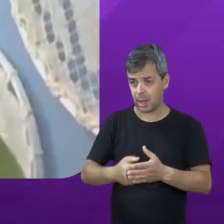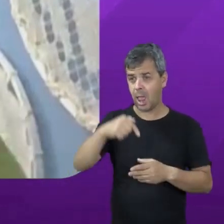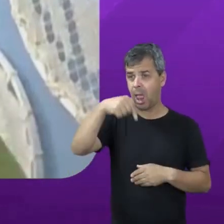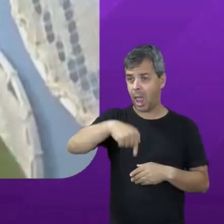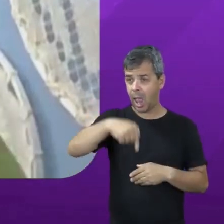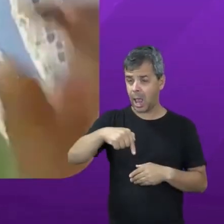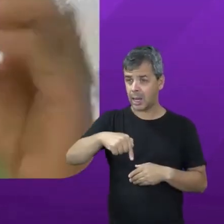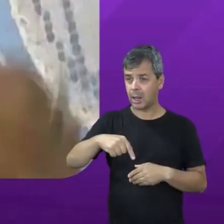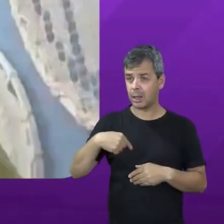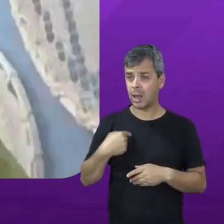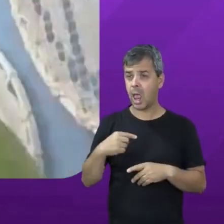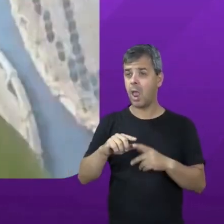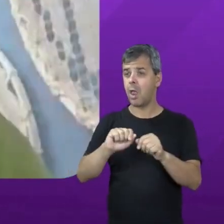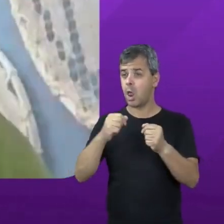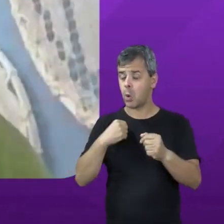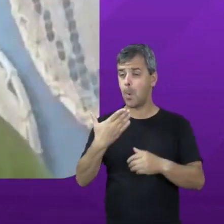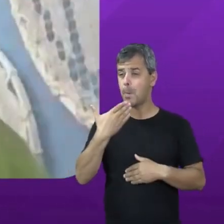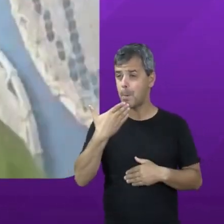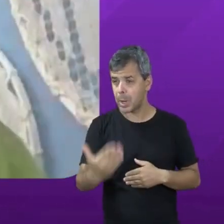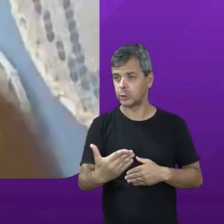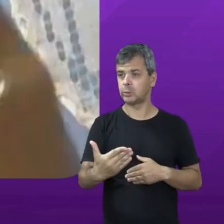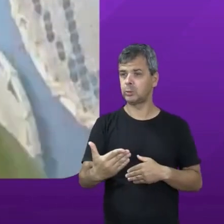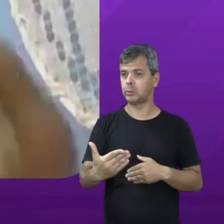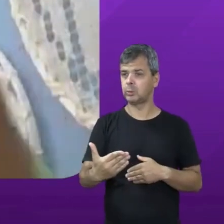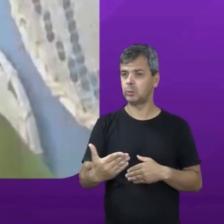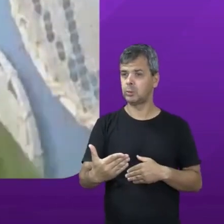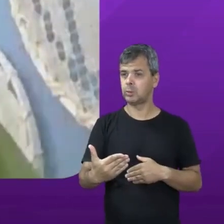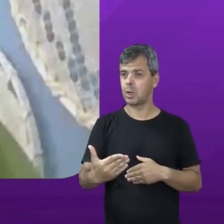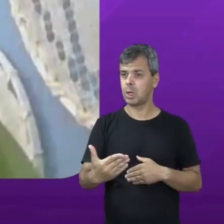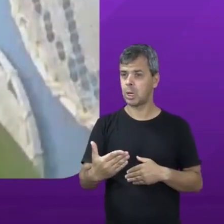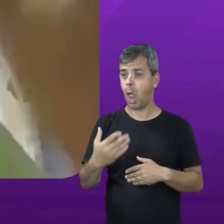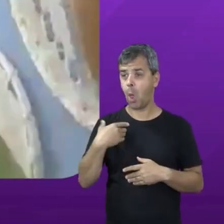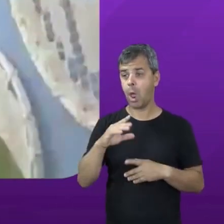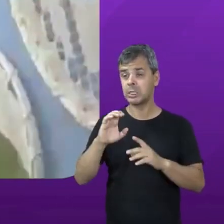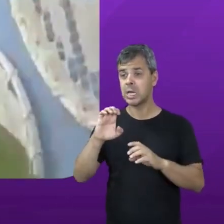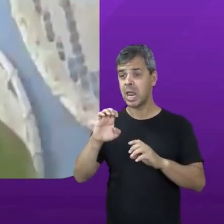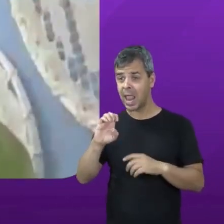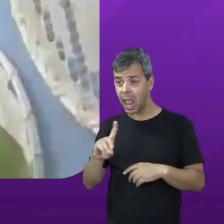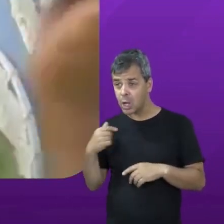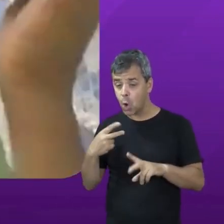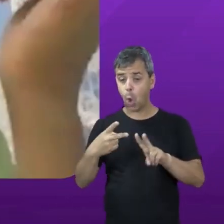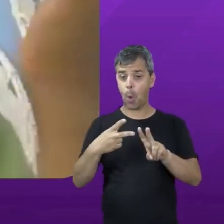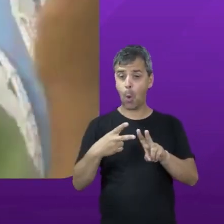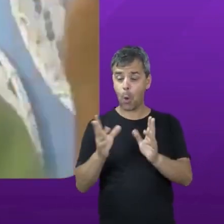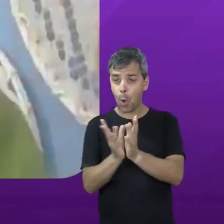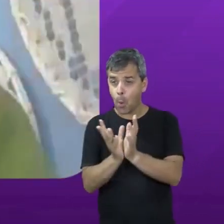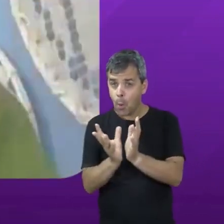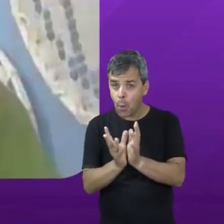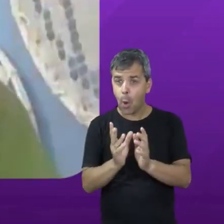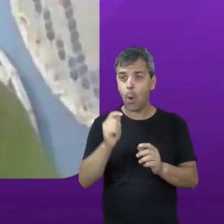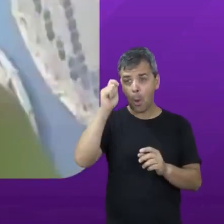Aqui, diretamente, os que reivindicam uma origem étnica, como os quilombolas,